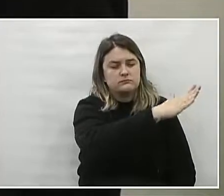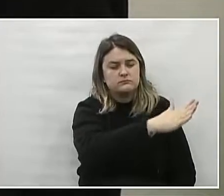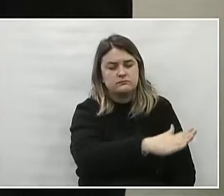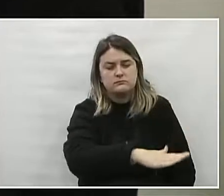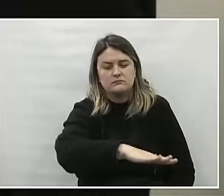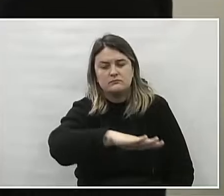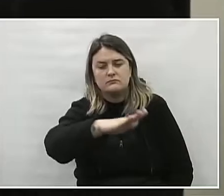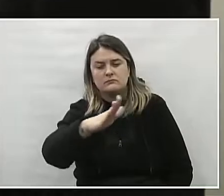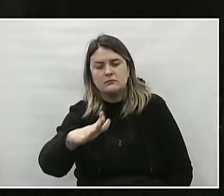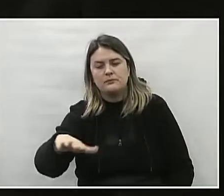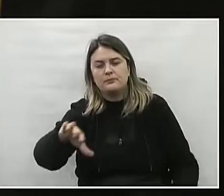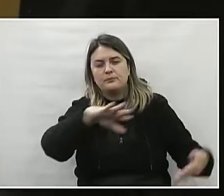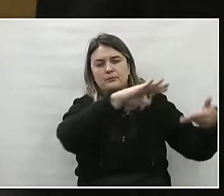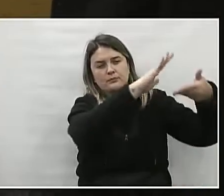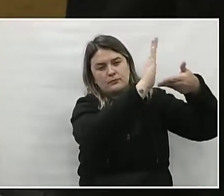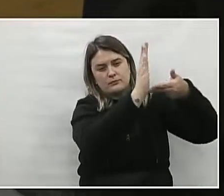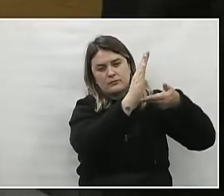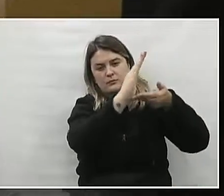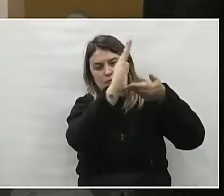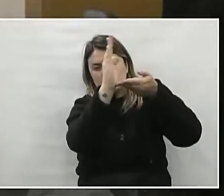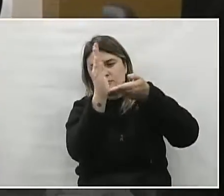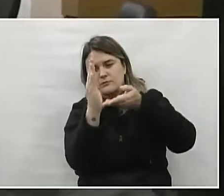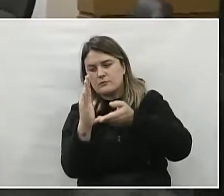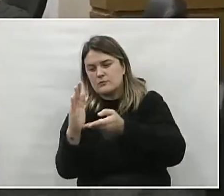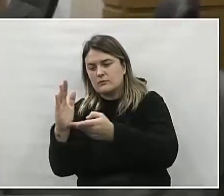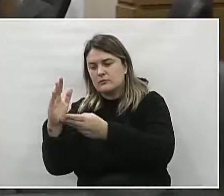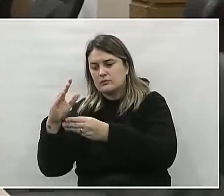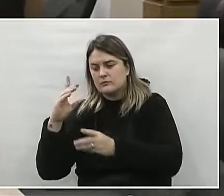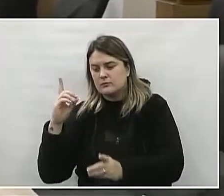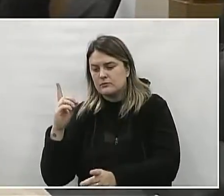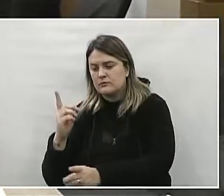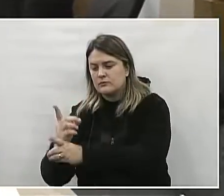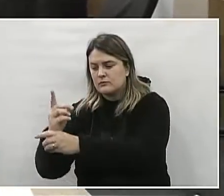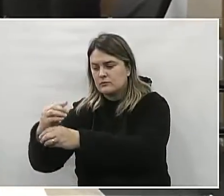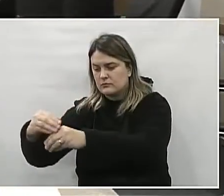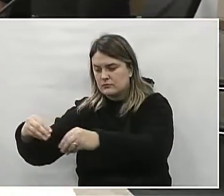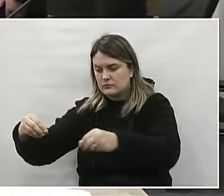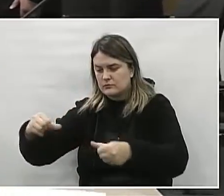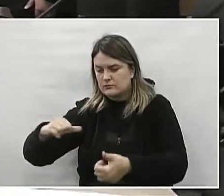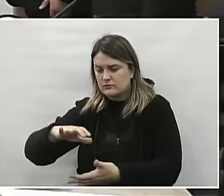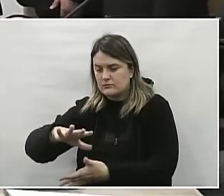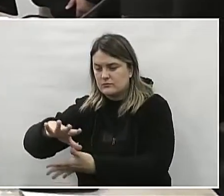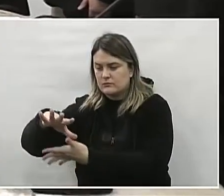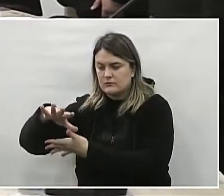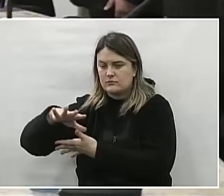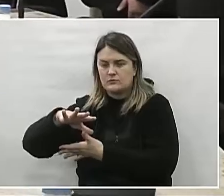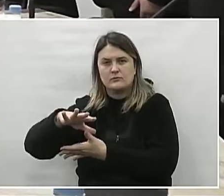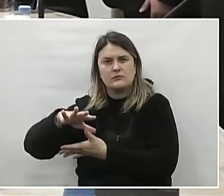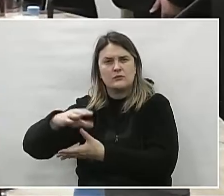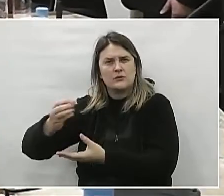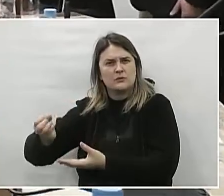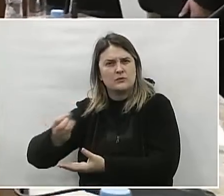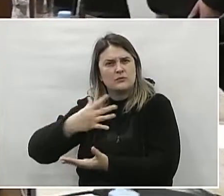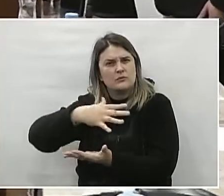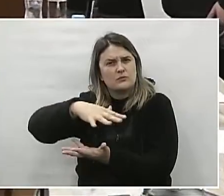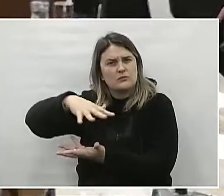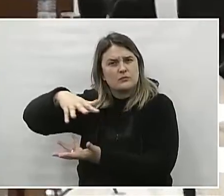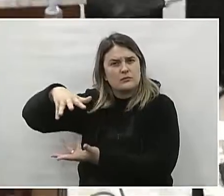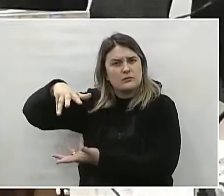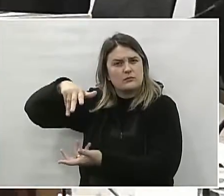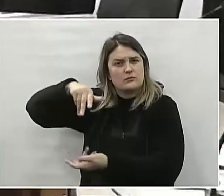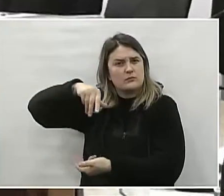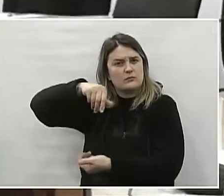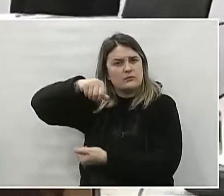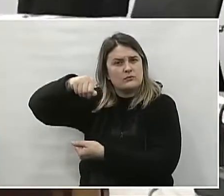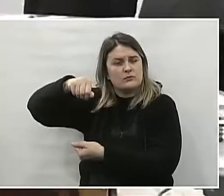Tentado eternamente, merce esplêndido, ao som do mar e à luz do céu profundo. Fulguras, ó